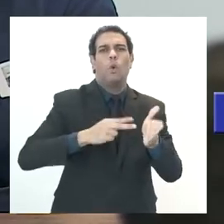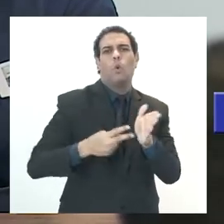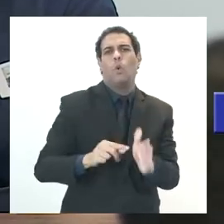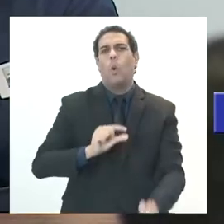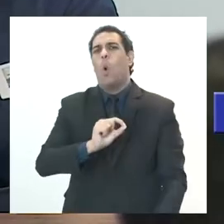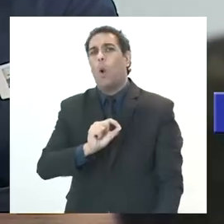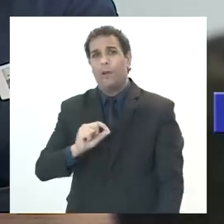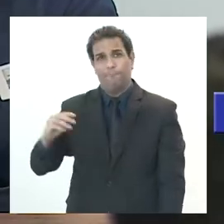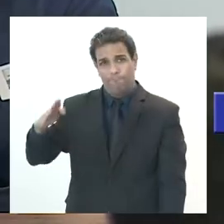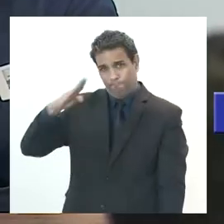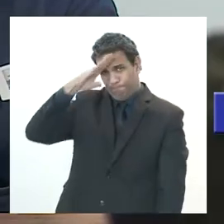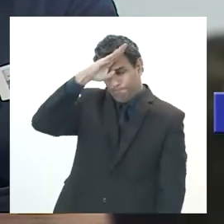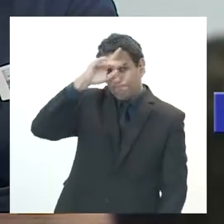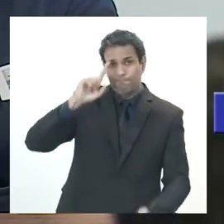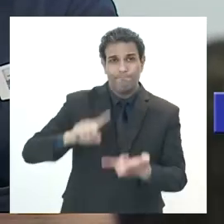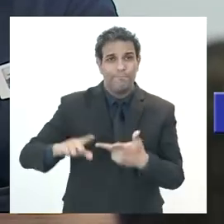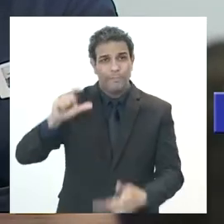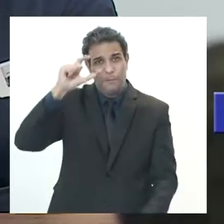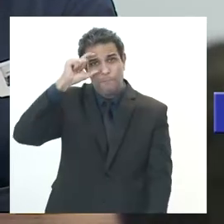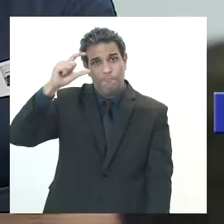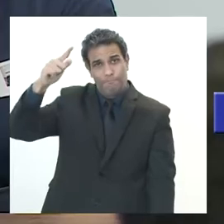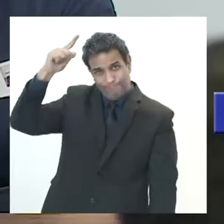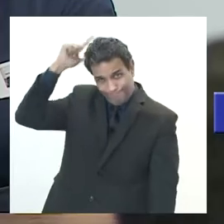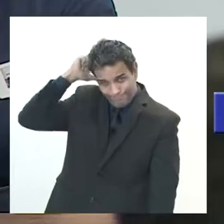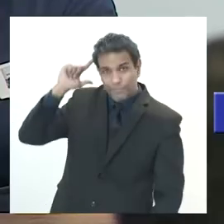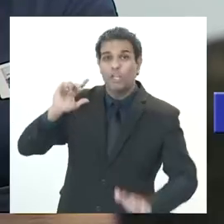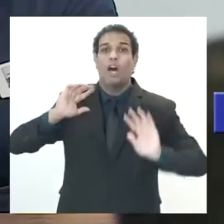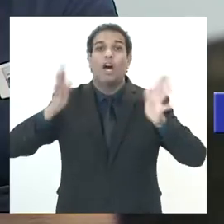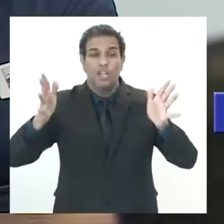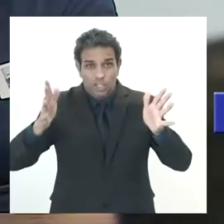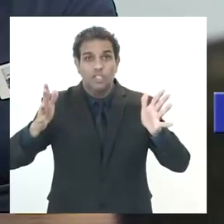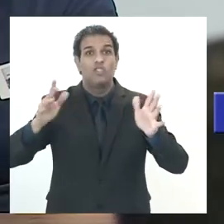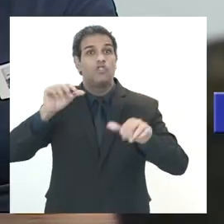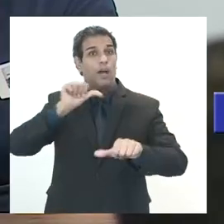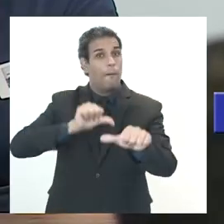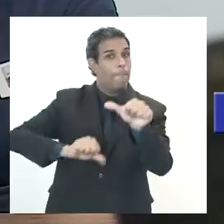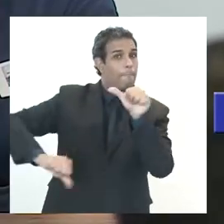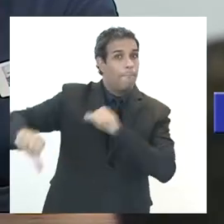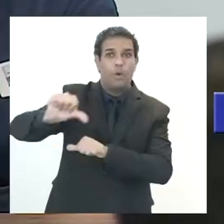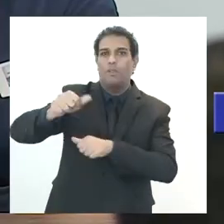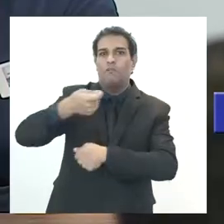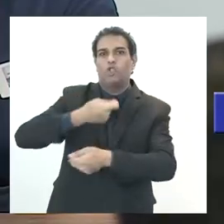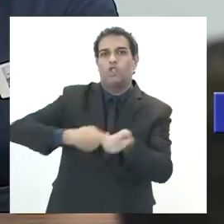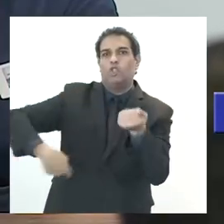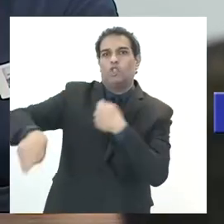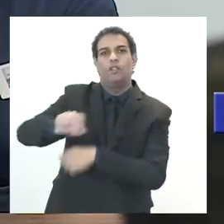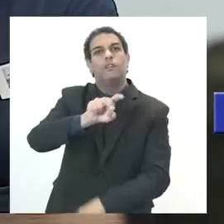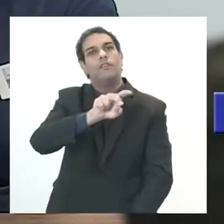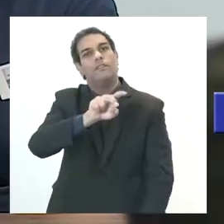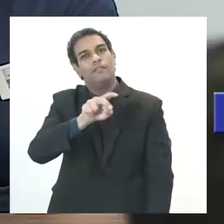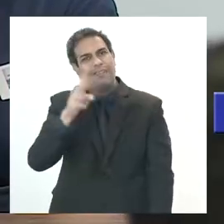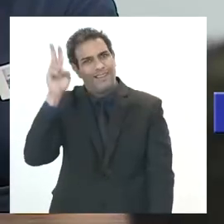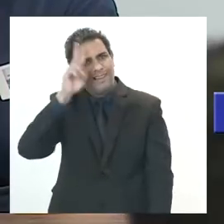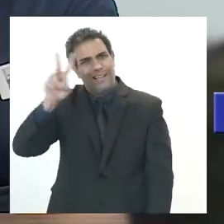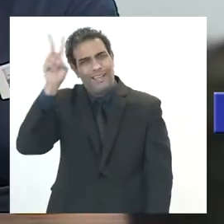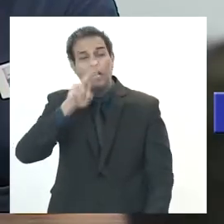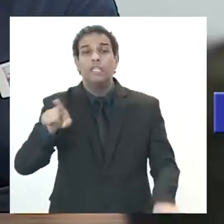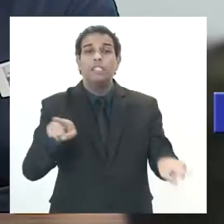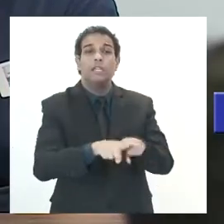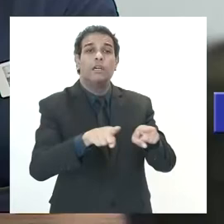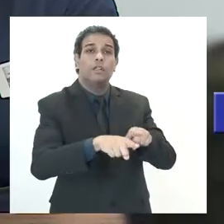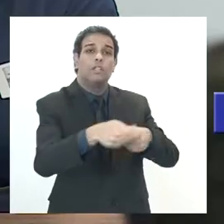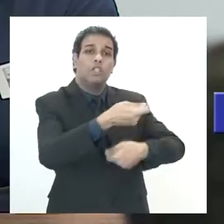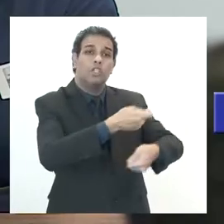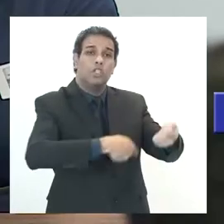bolsonaro Paulo Guedes já tinha falado que ia fazer a reforma administrativa como foi feita a reforma da